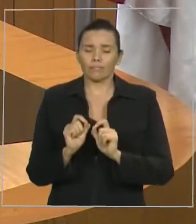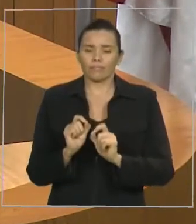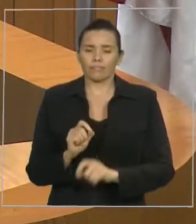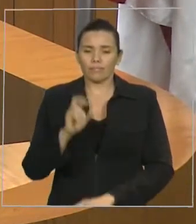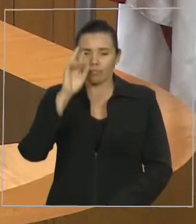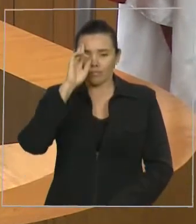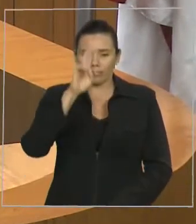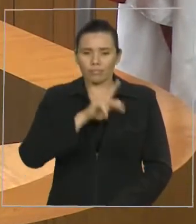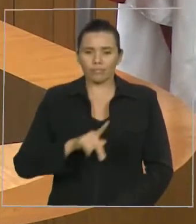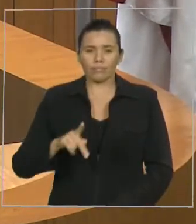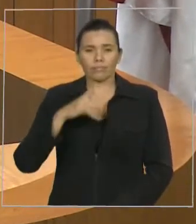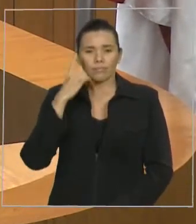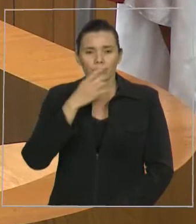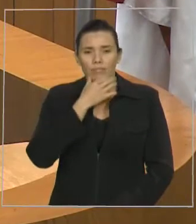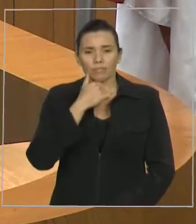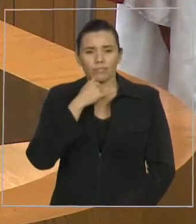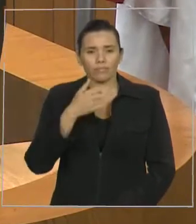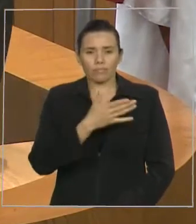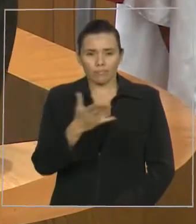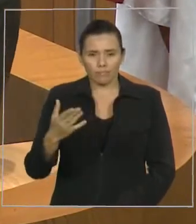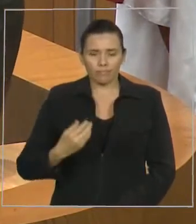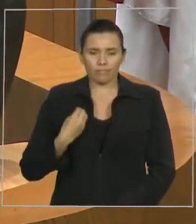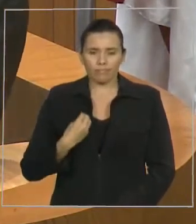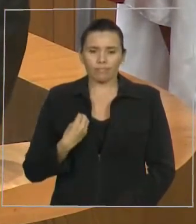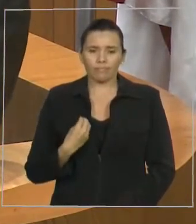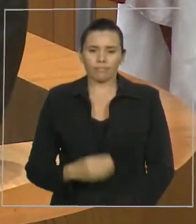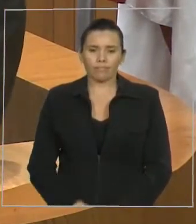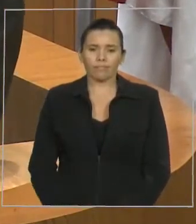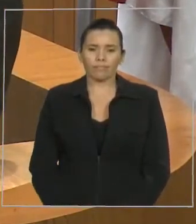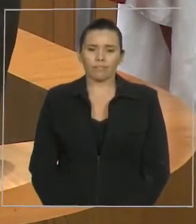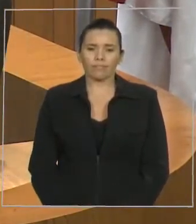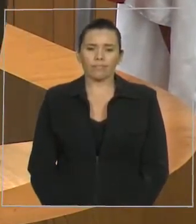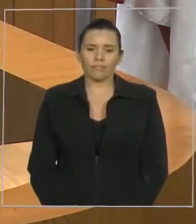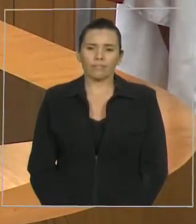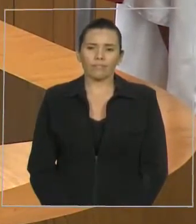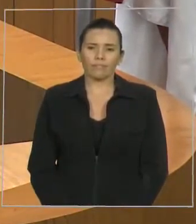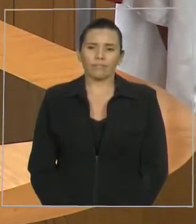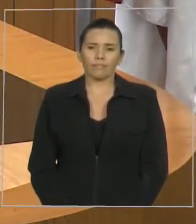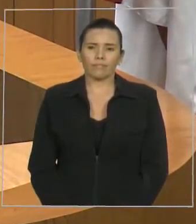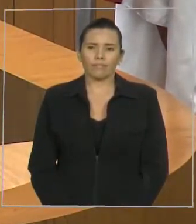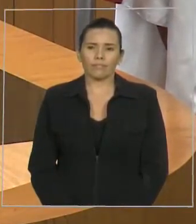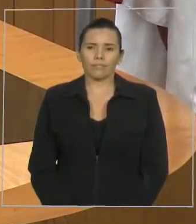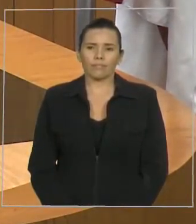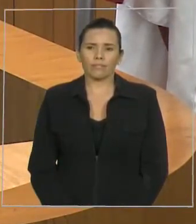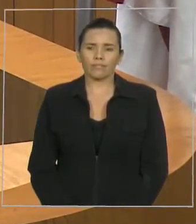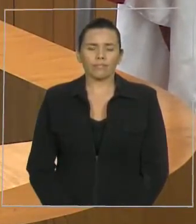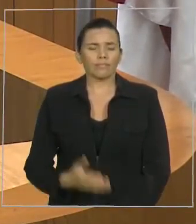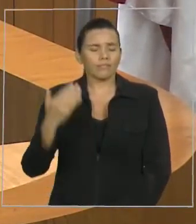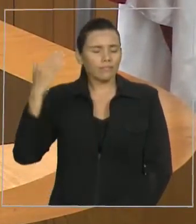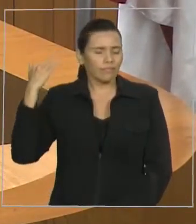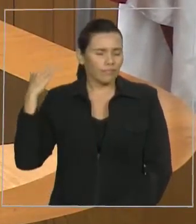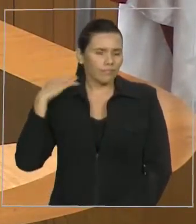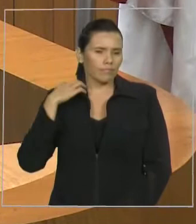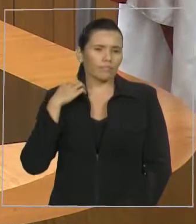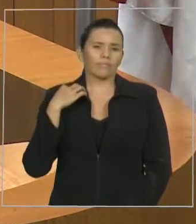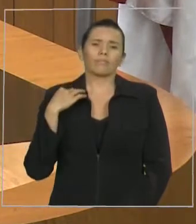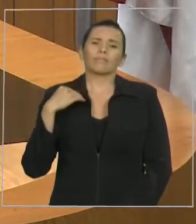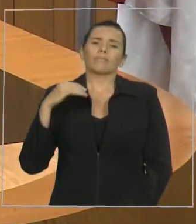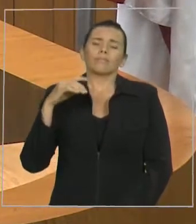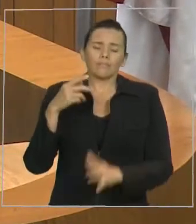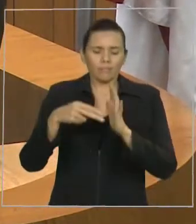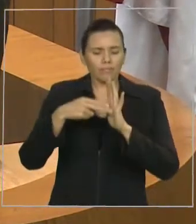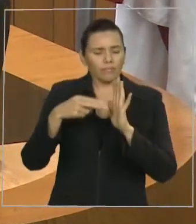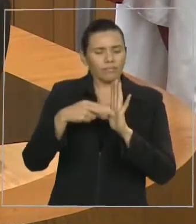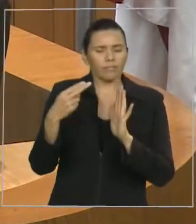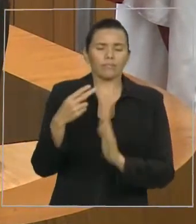e senhores e senhoras deputados, deu uma vazão grande da demanda reprimida das cirurgias eletivas da nossa região. Então, que